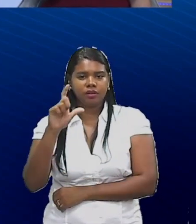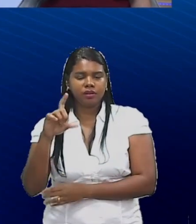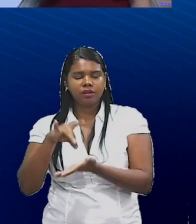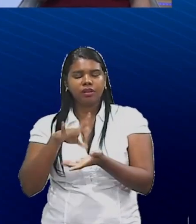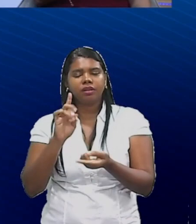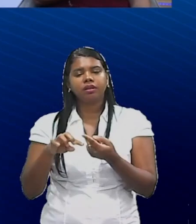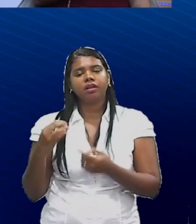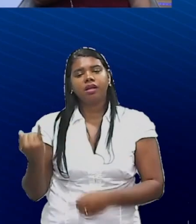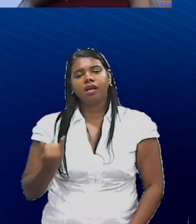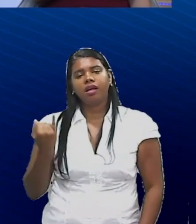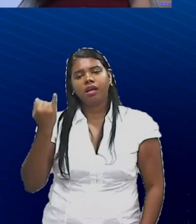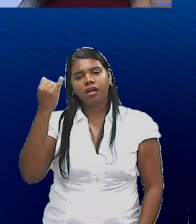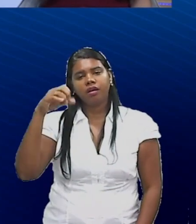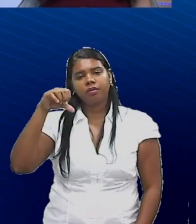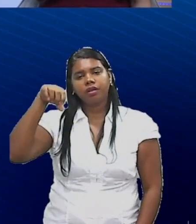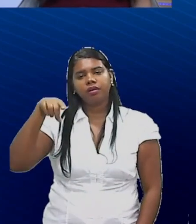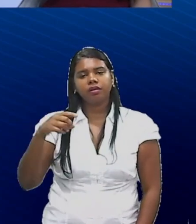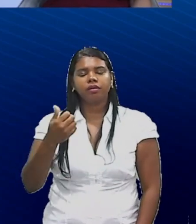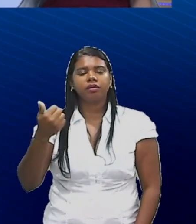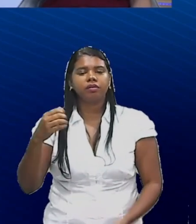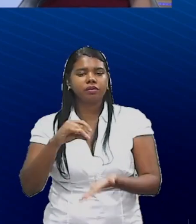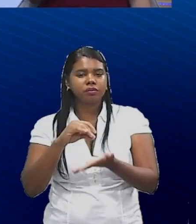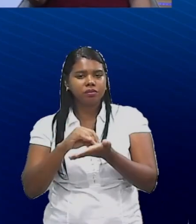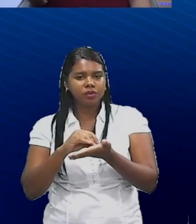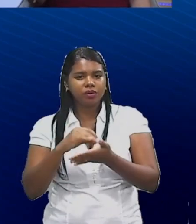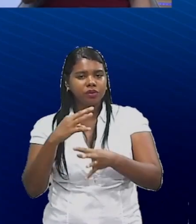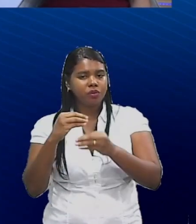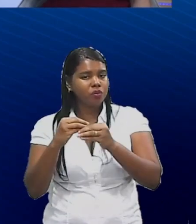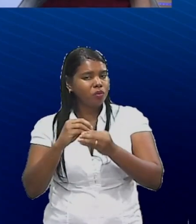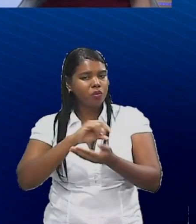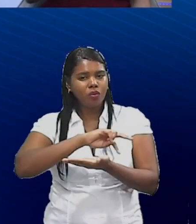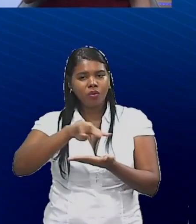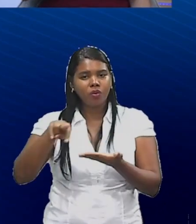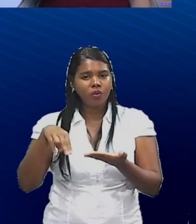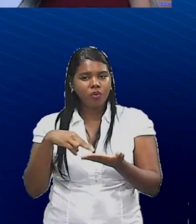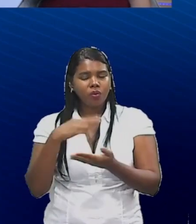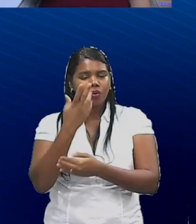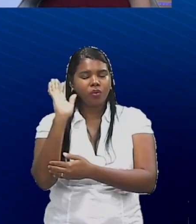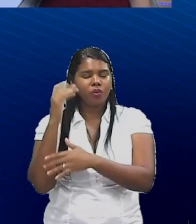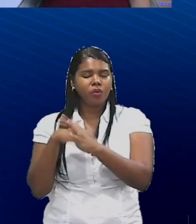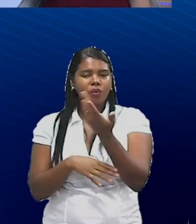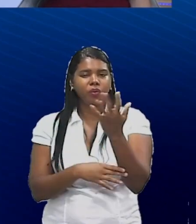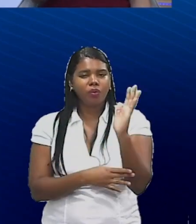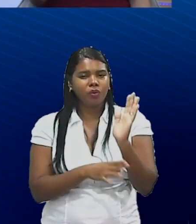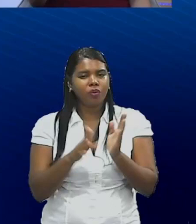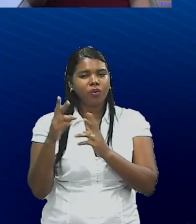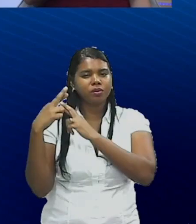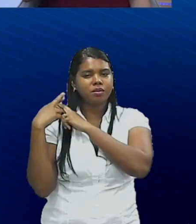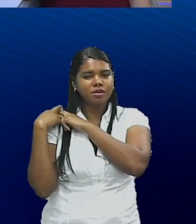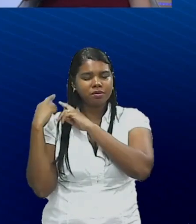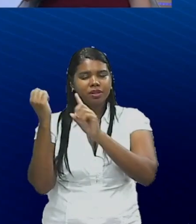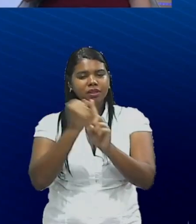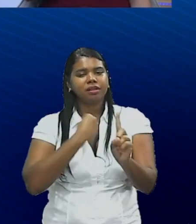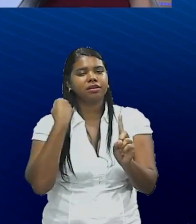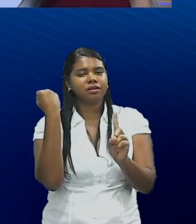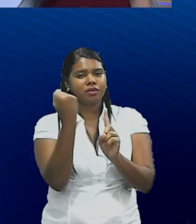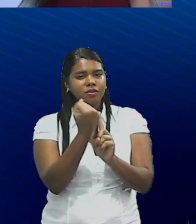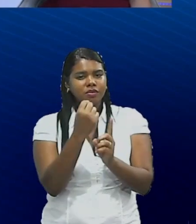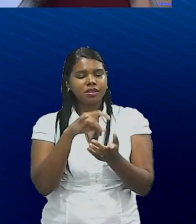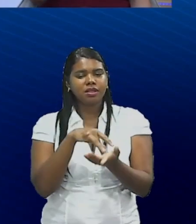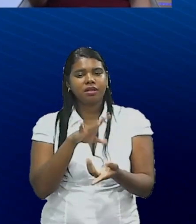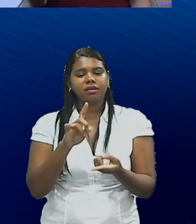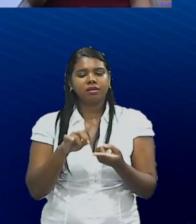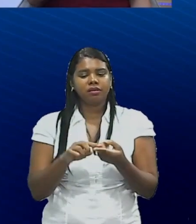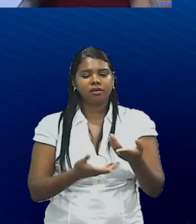porque a 9001 pode ser integrada com outras áreas, como meio ambiente, com responsabilidade social,